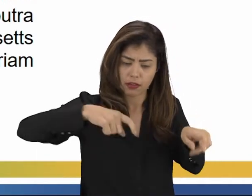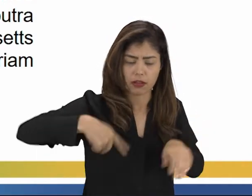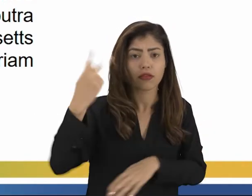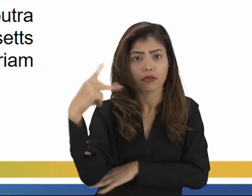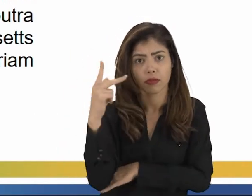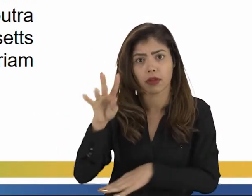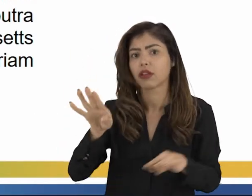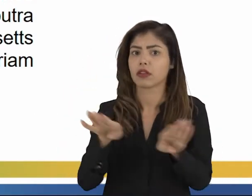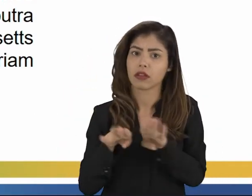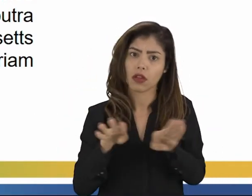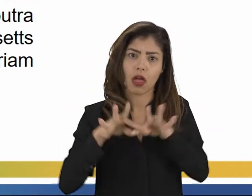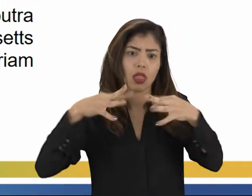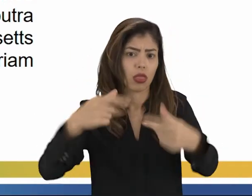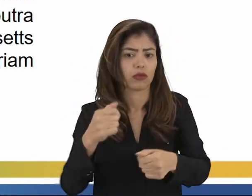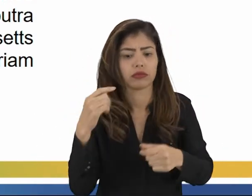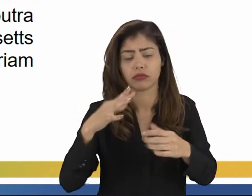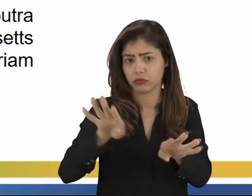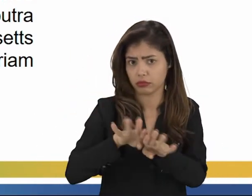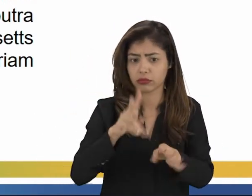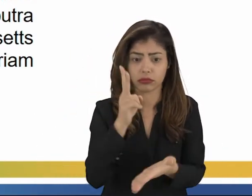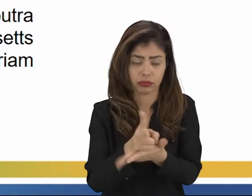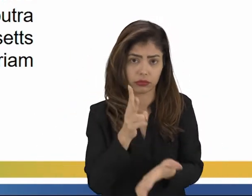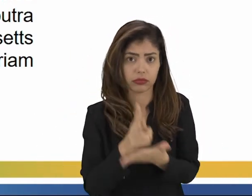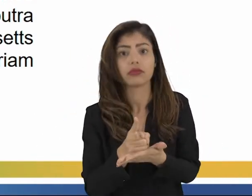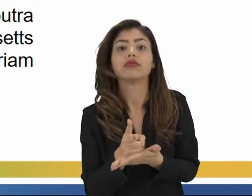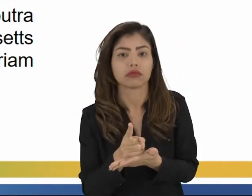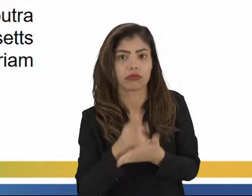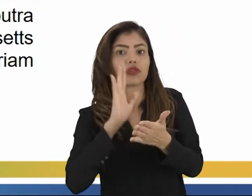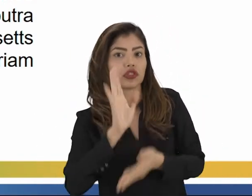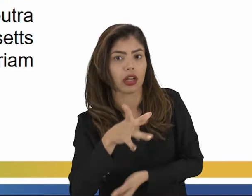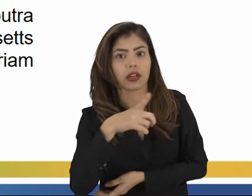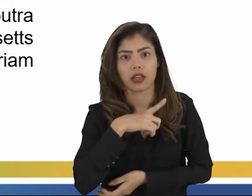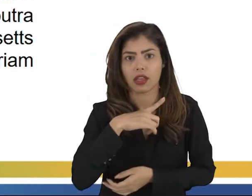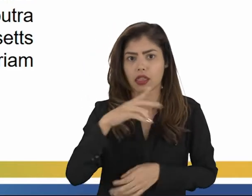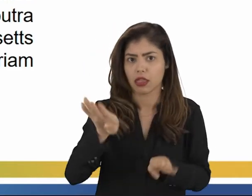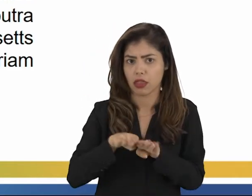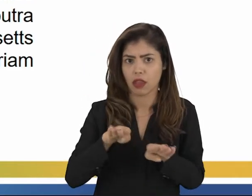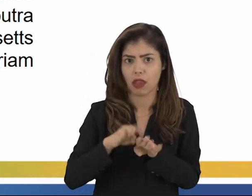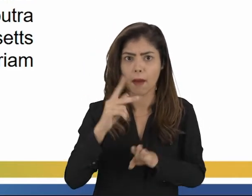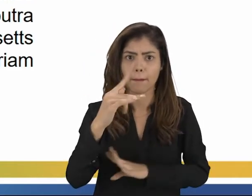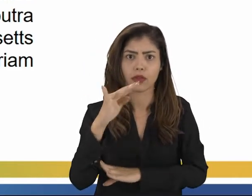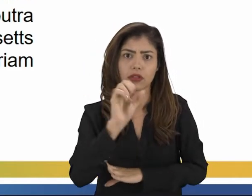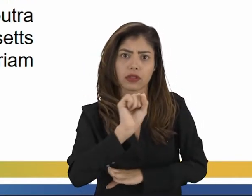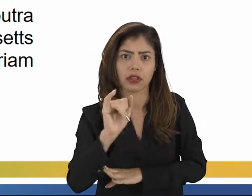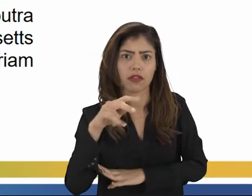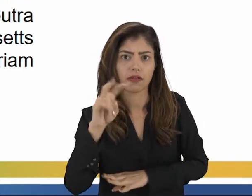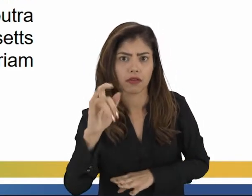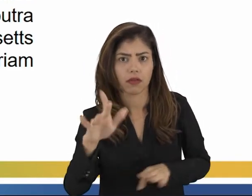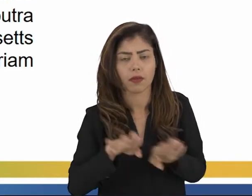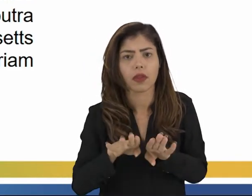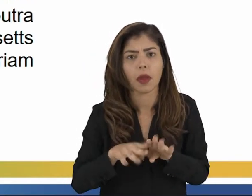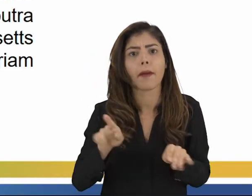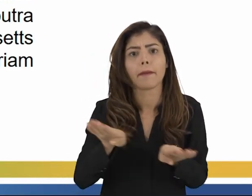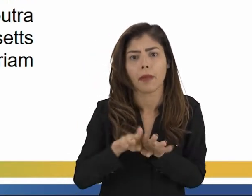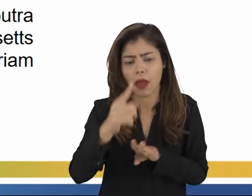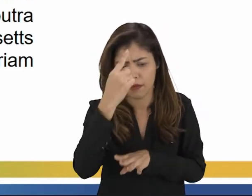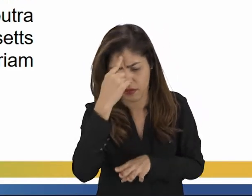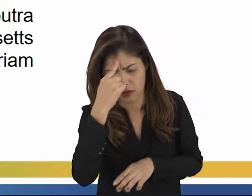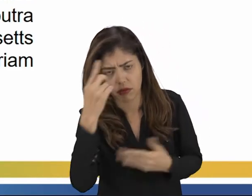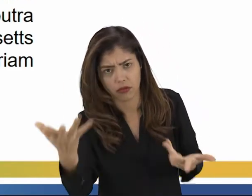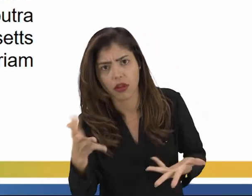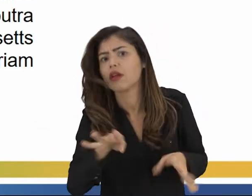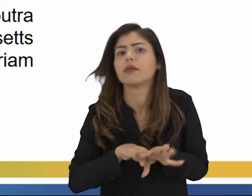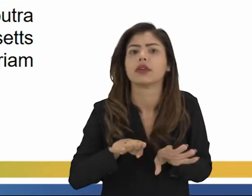período, burgueses, todos eles estavam envolvidos já para possivelmente organizar uma investida para uma